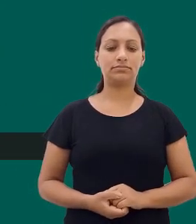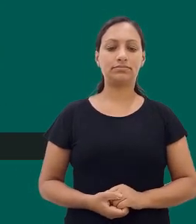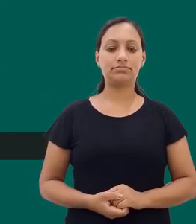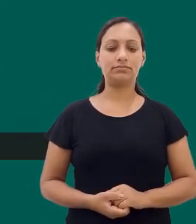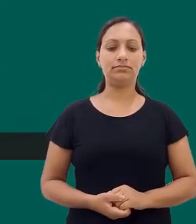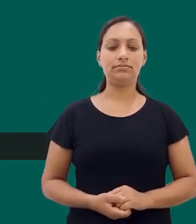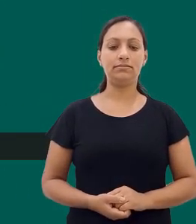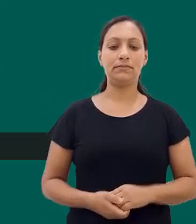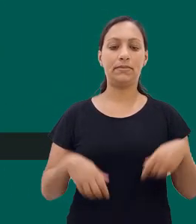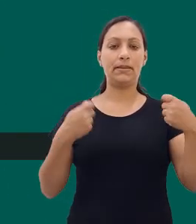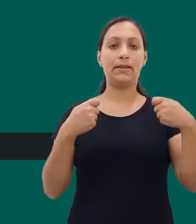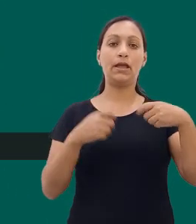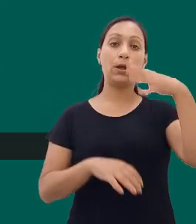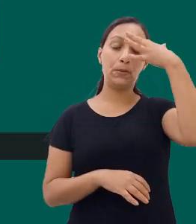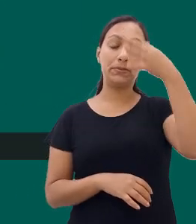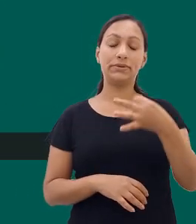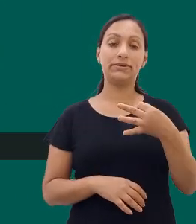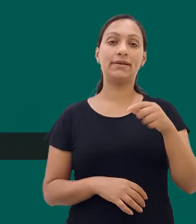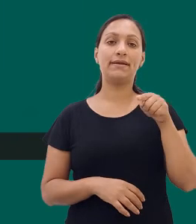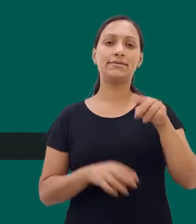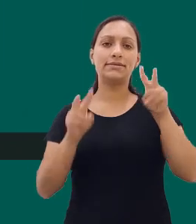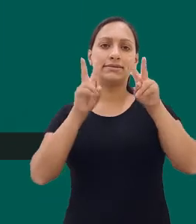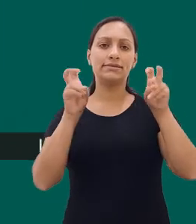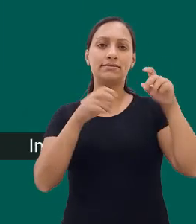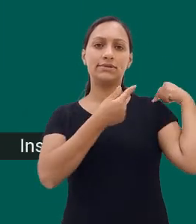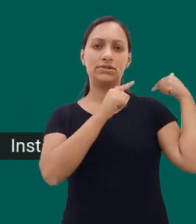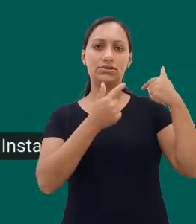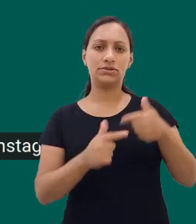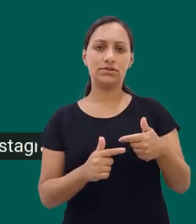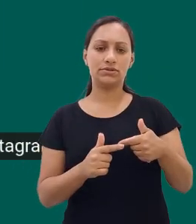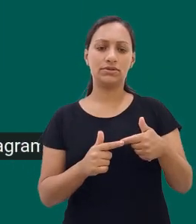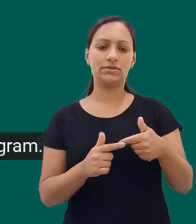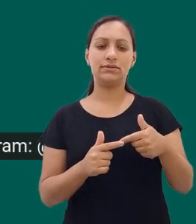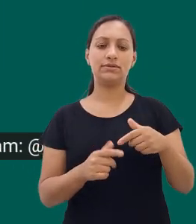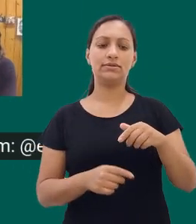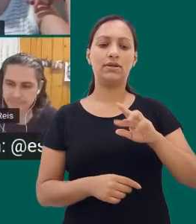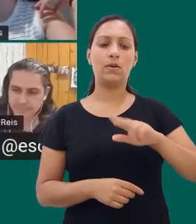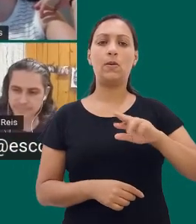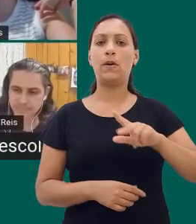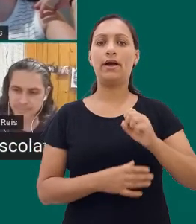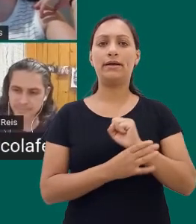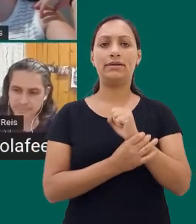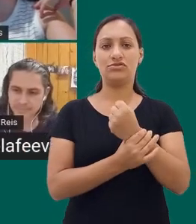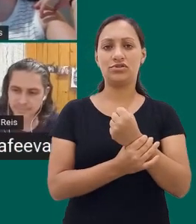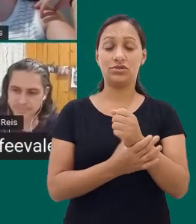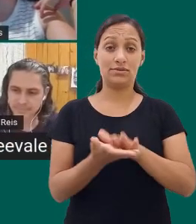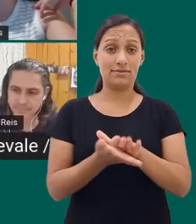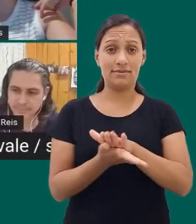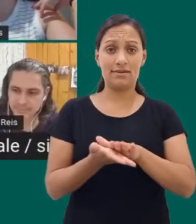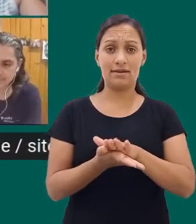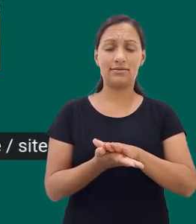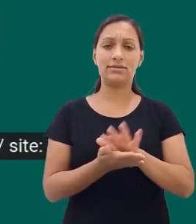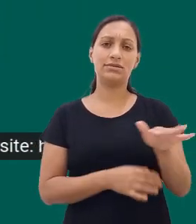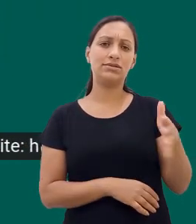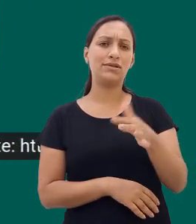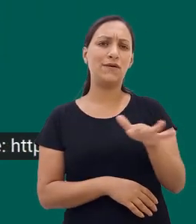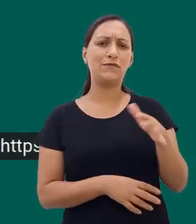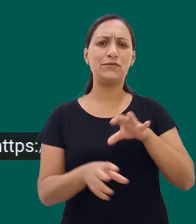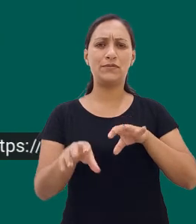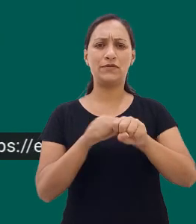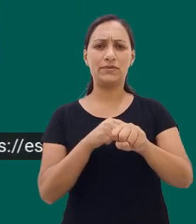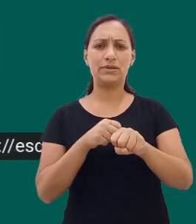vocês têm que compreender que essa questão tradicional não é garantia de nada e que talvez uma formação